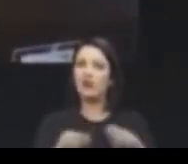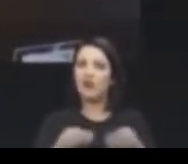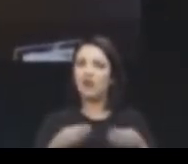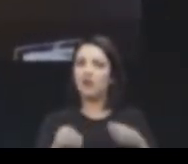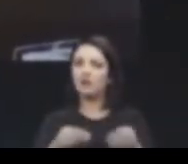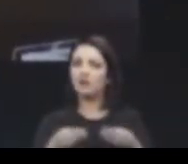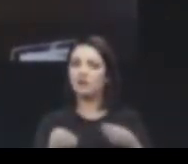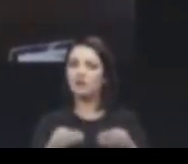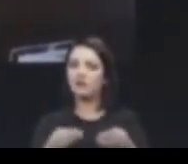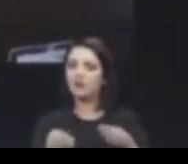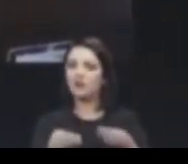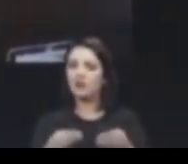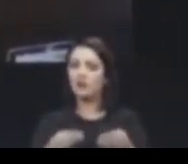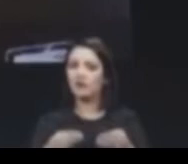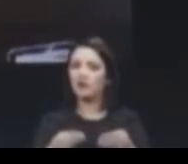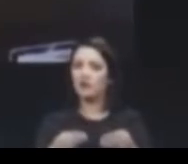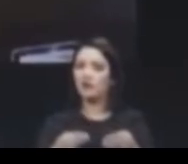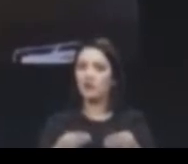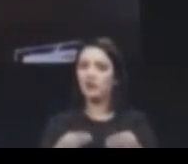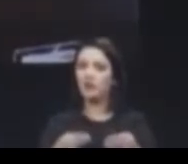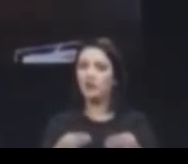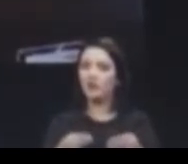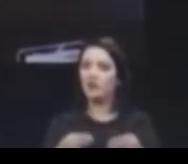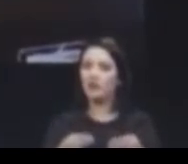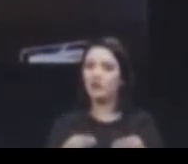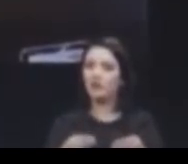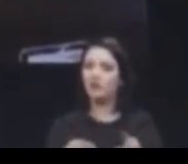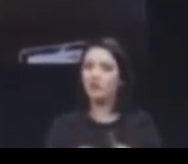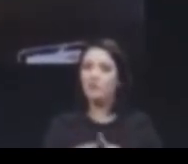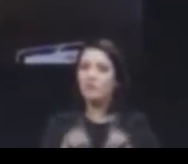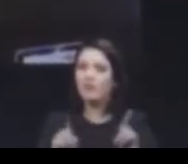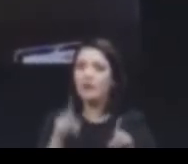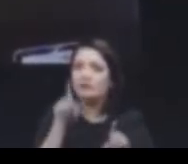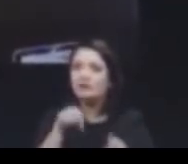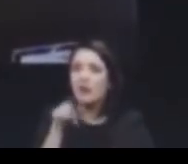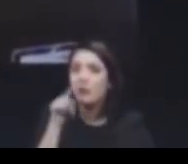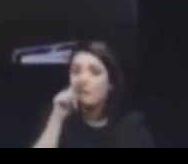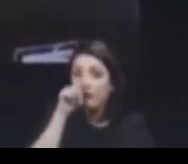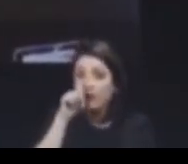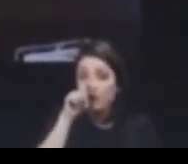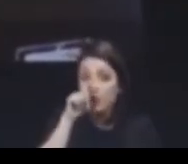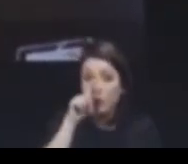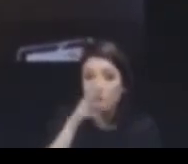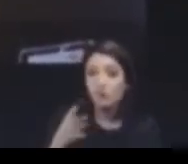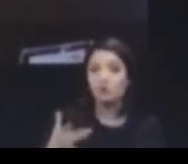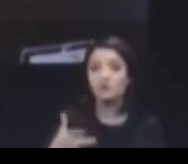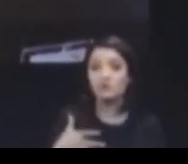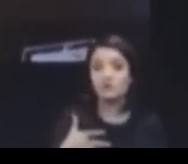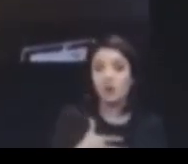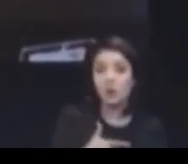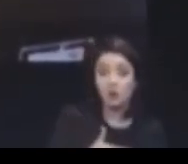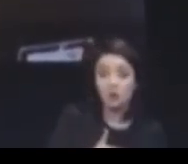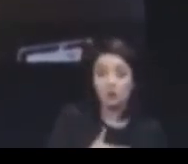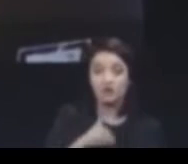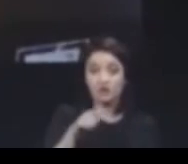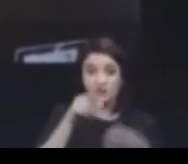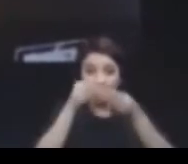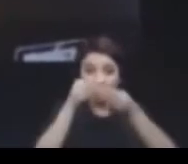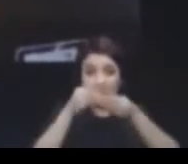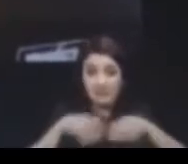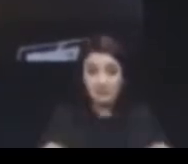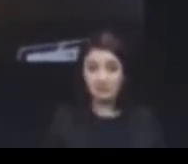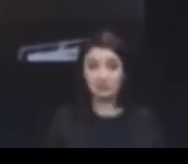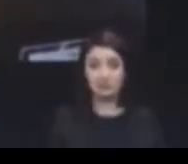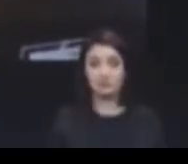de modo a colocar em risco a saúde pública das